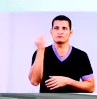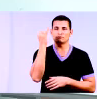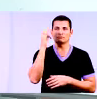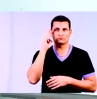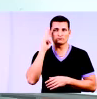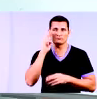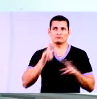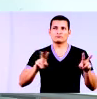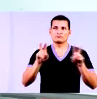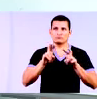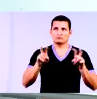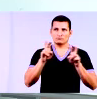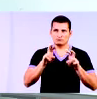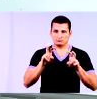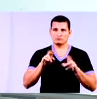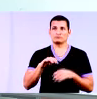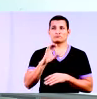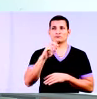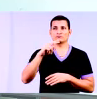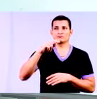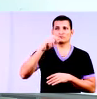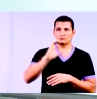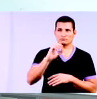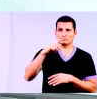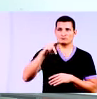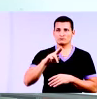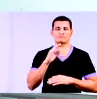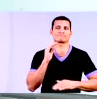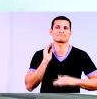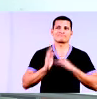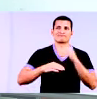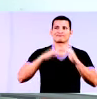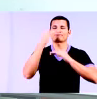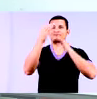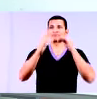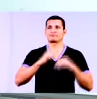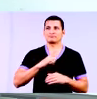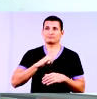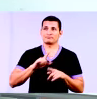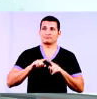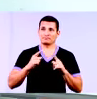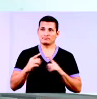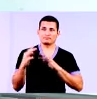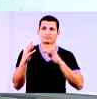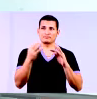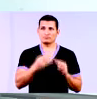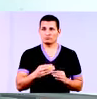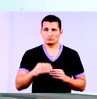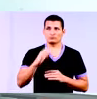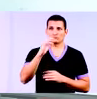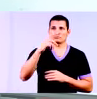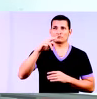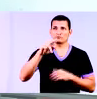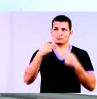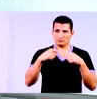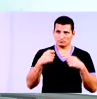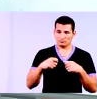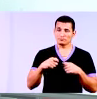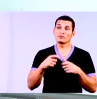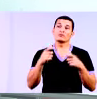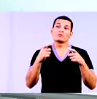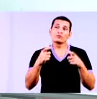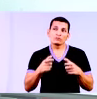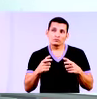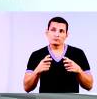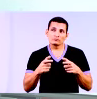O processador ele evoluiu muito, evoluiu demais. Mas tudo que o processador precisa para fazer está onde? Guardado